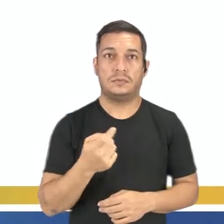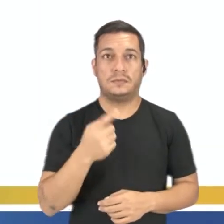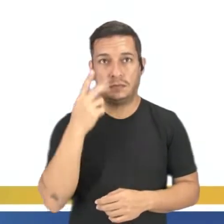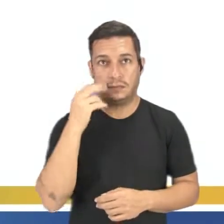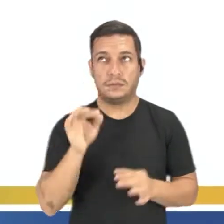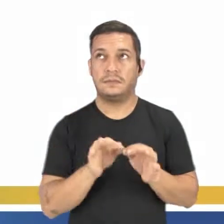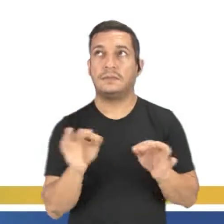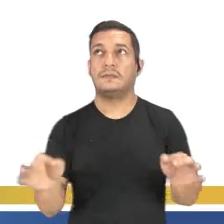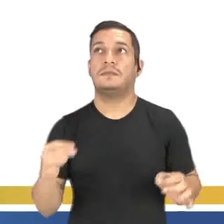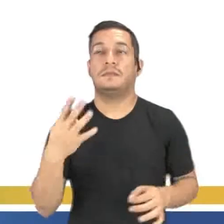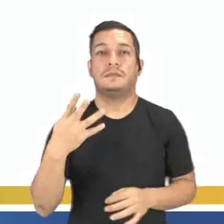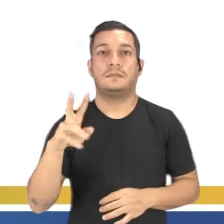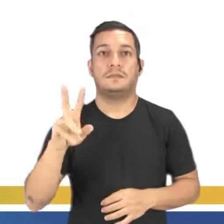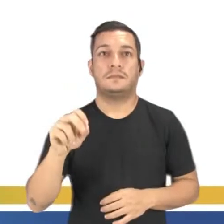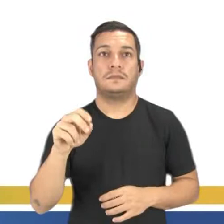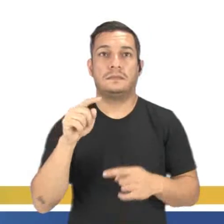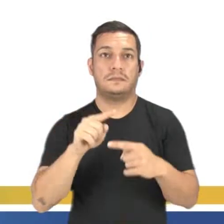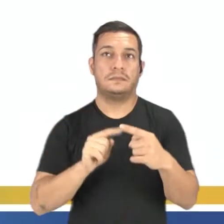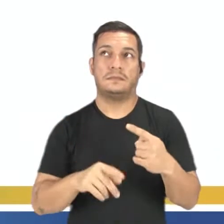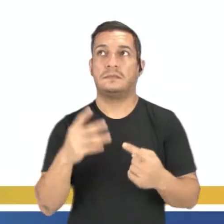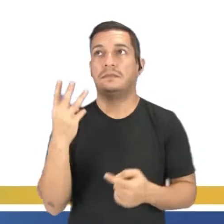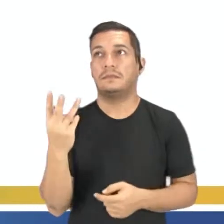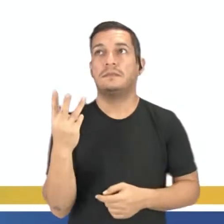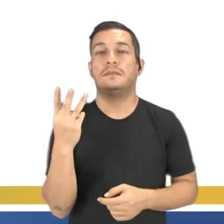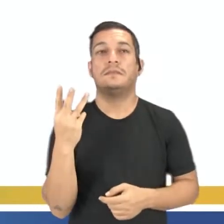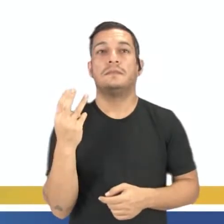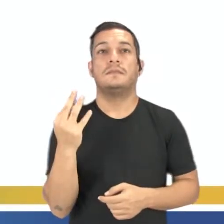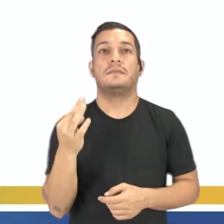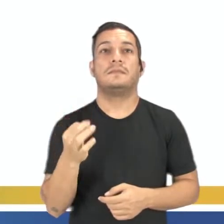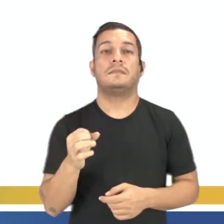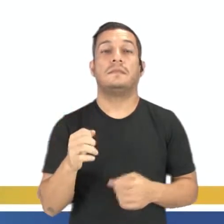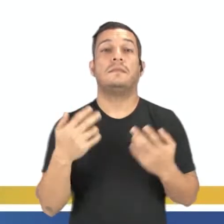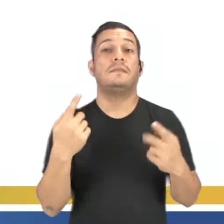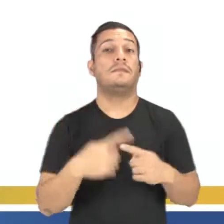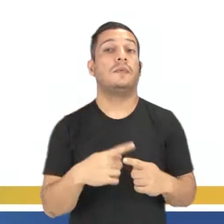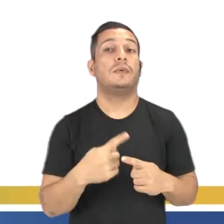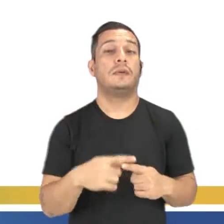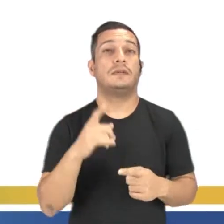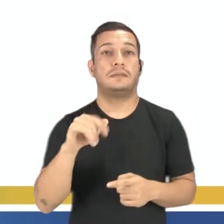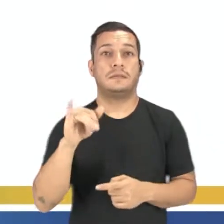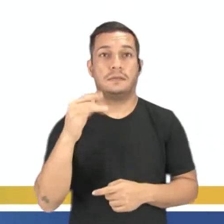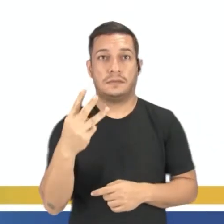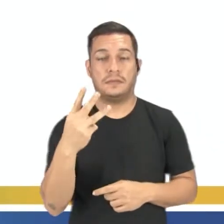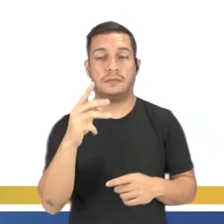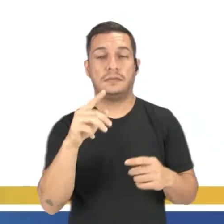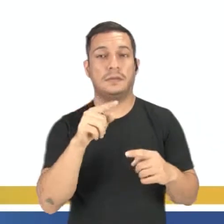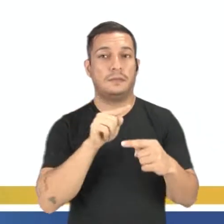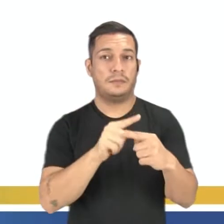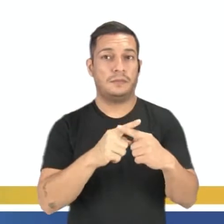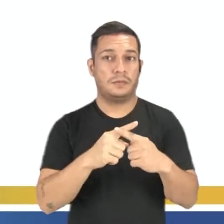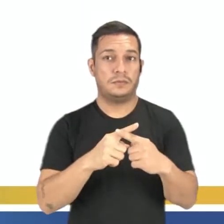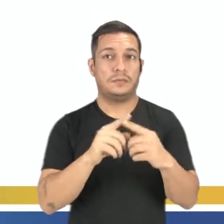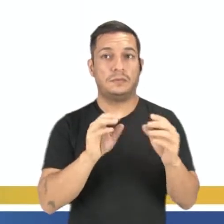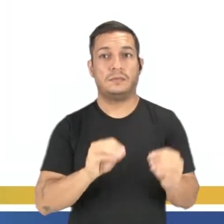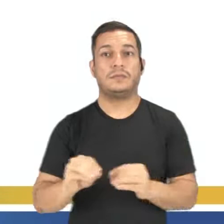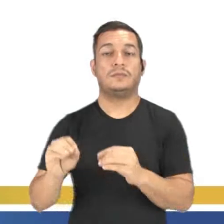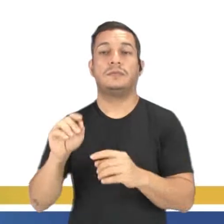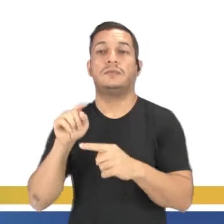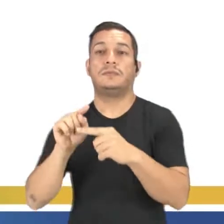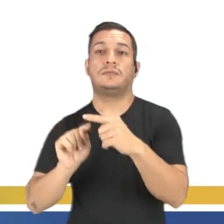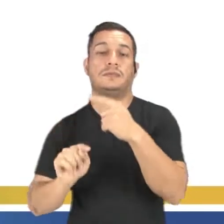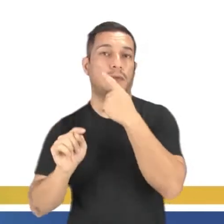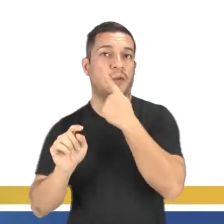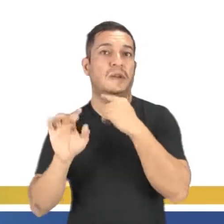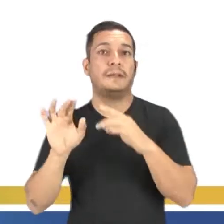medida do lado, 450 dividido por 3. Por quê? Esse 3 estava multiplicando, então passou